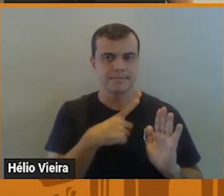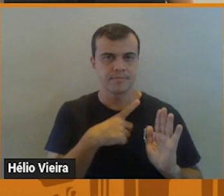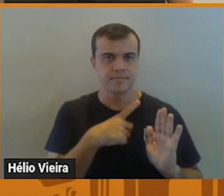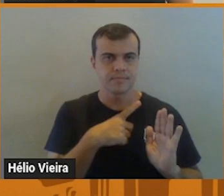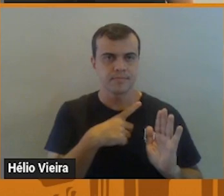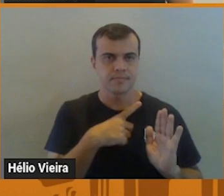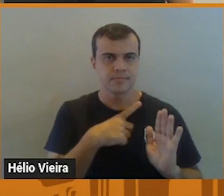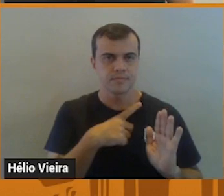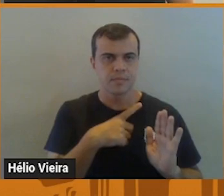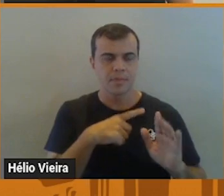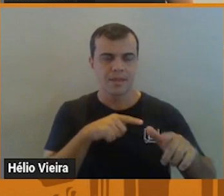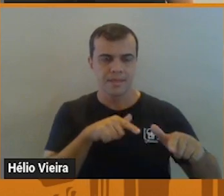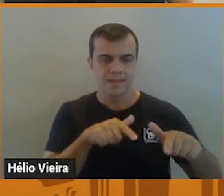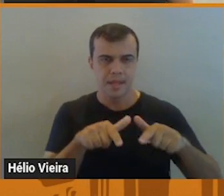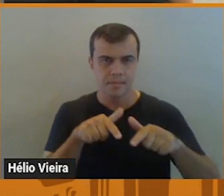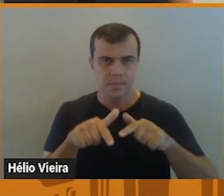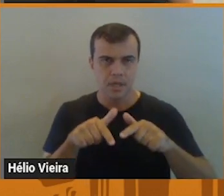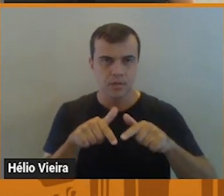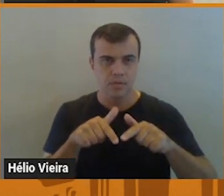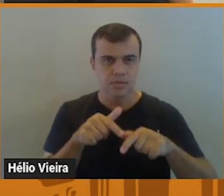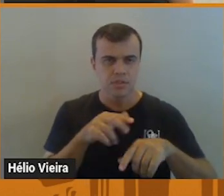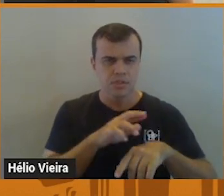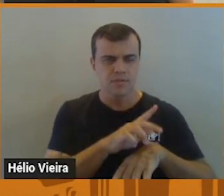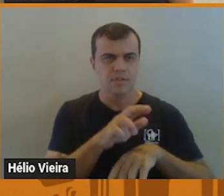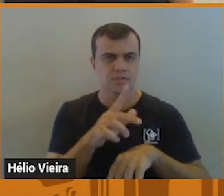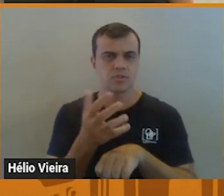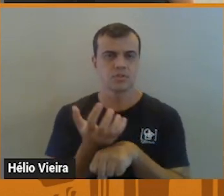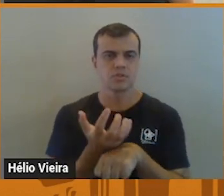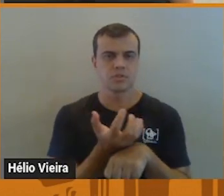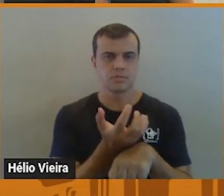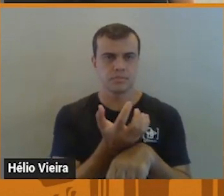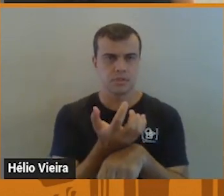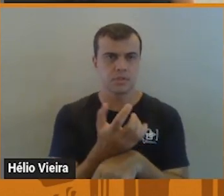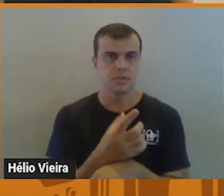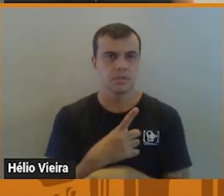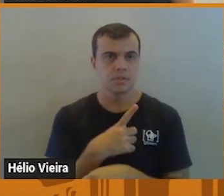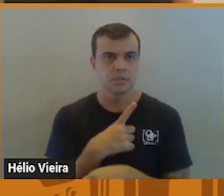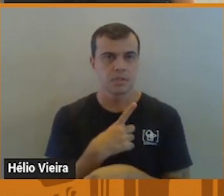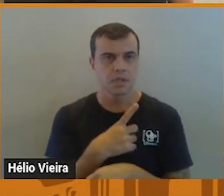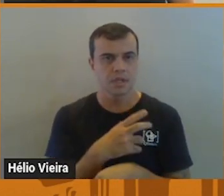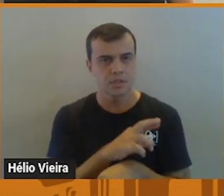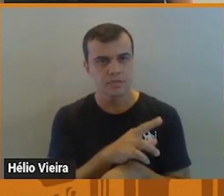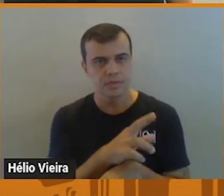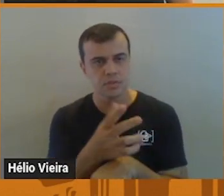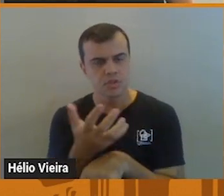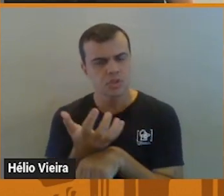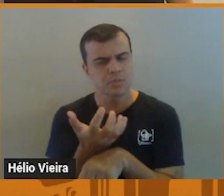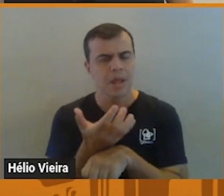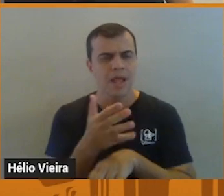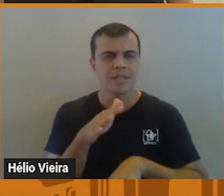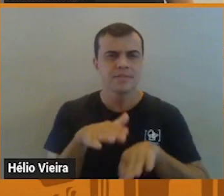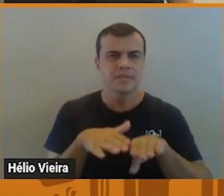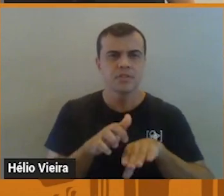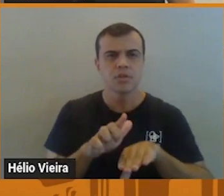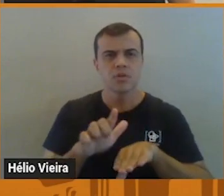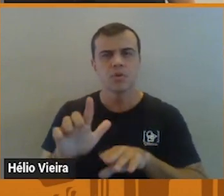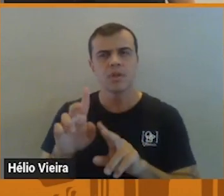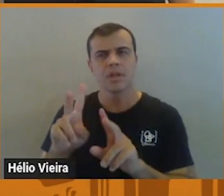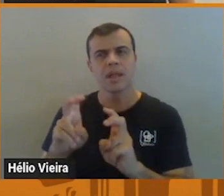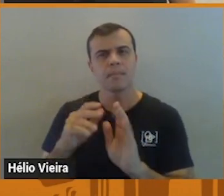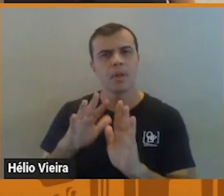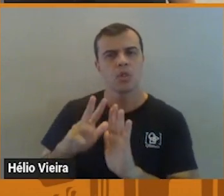a trabalhos interdisciplinares, né? E a trabalhos interdisciplinares que às vezes vão por uma etapa